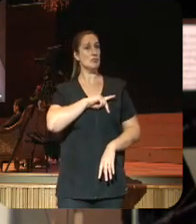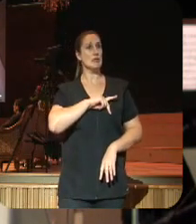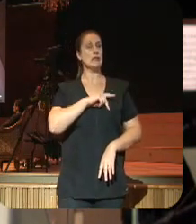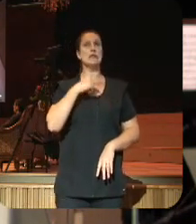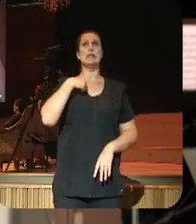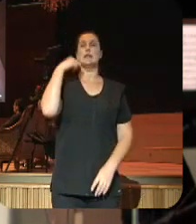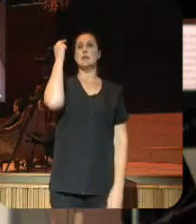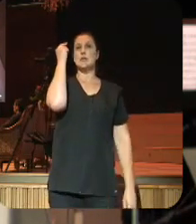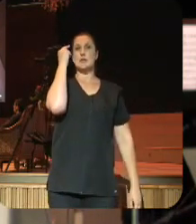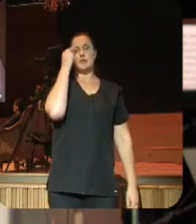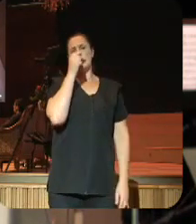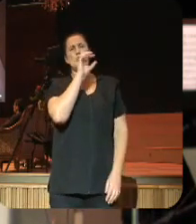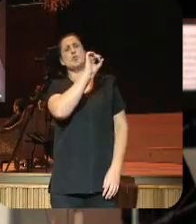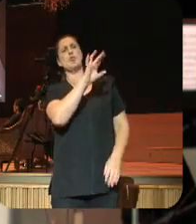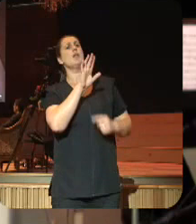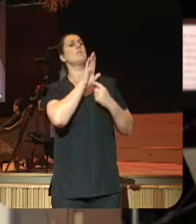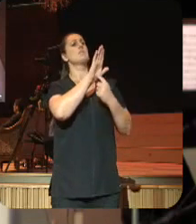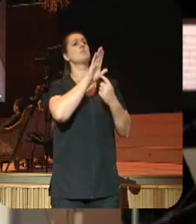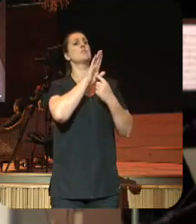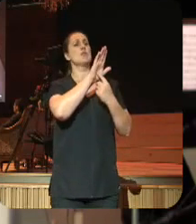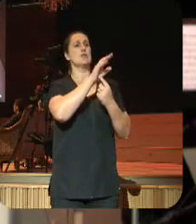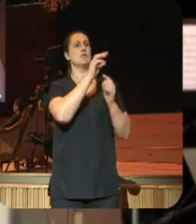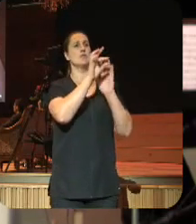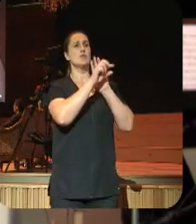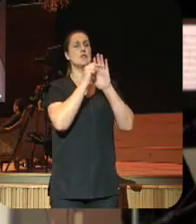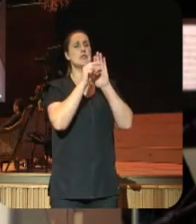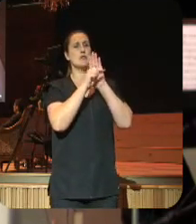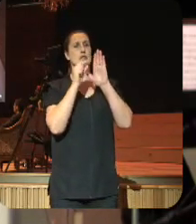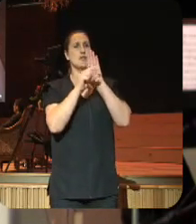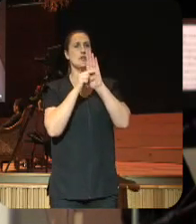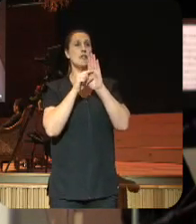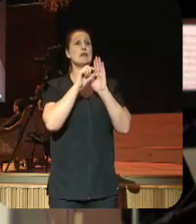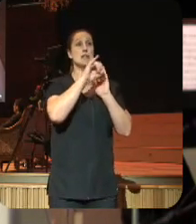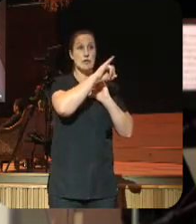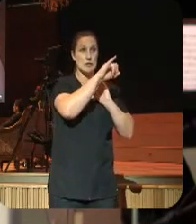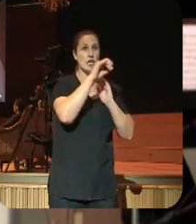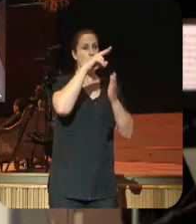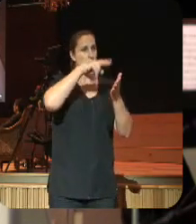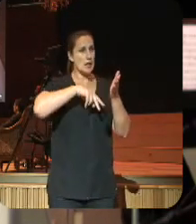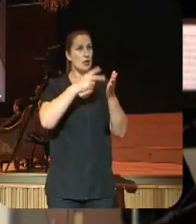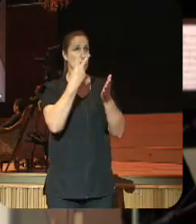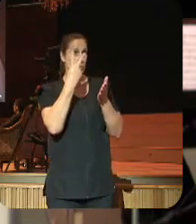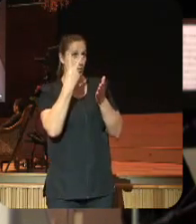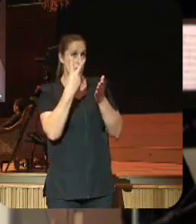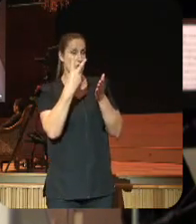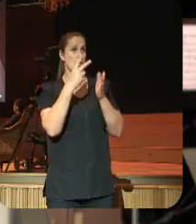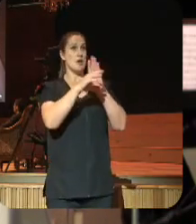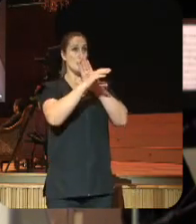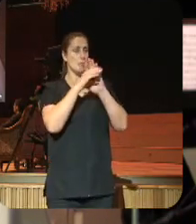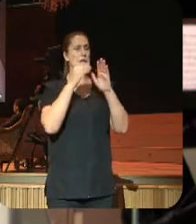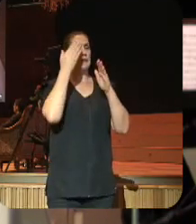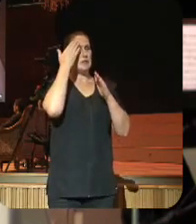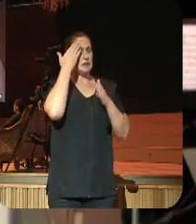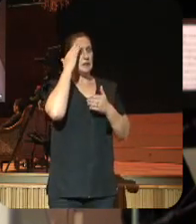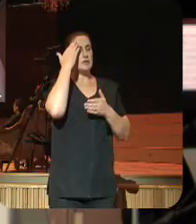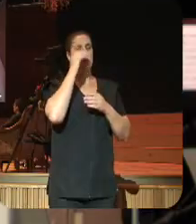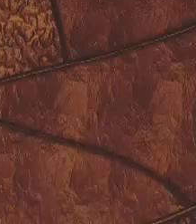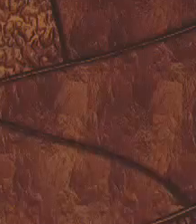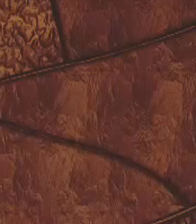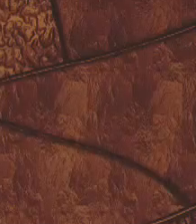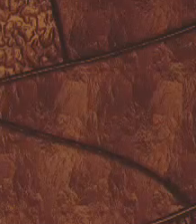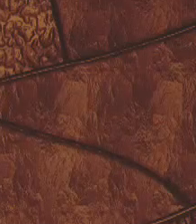pensando aqui alguns versículos, mas se você ler os 2 capítulos, você vai ter uma compreensão maior. E a Bíblia diz